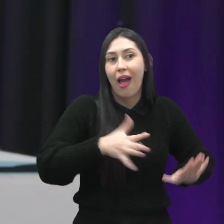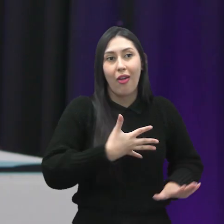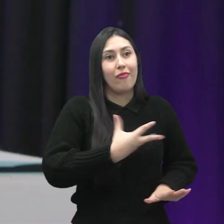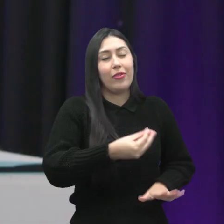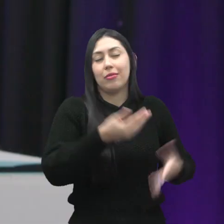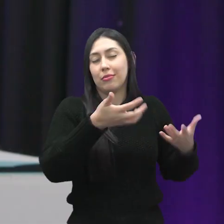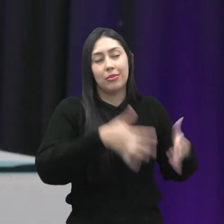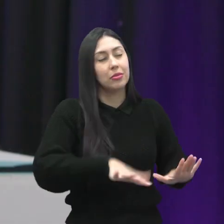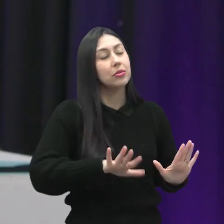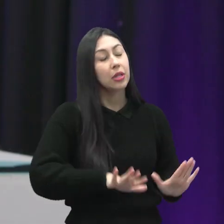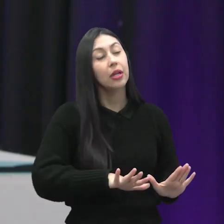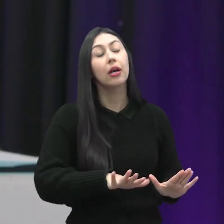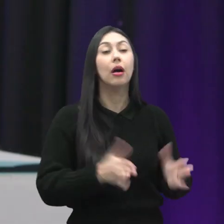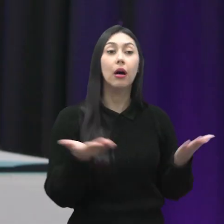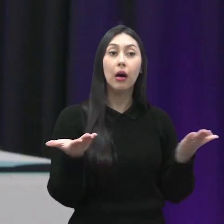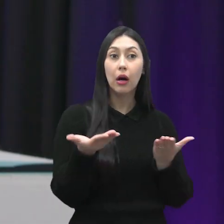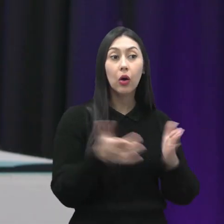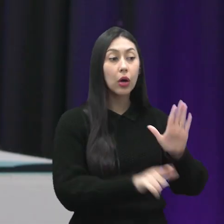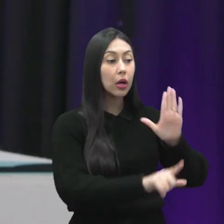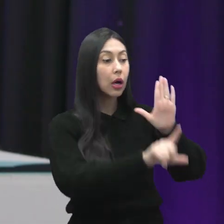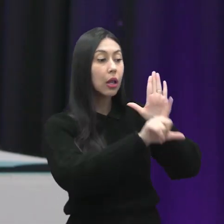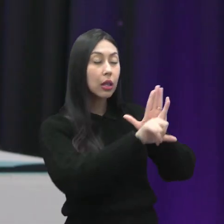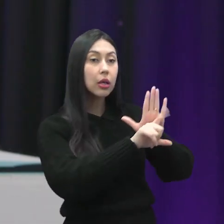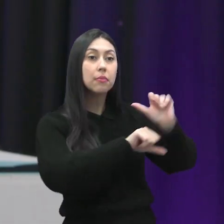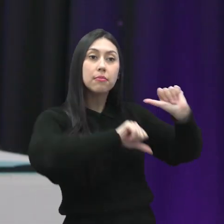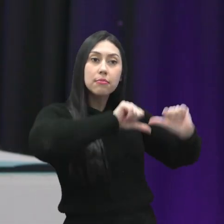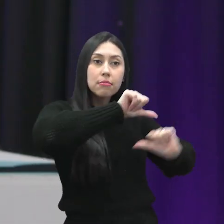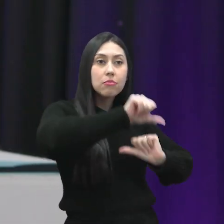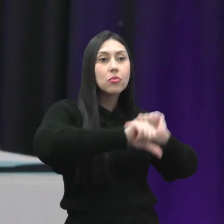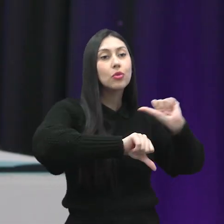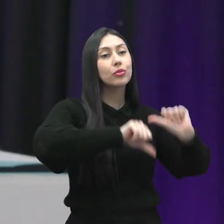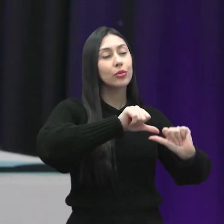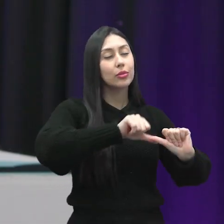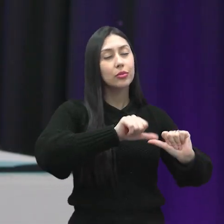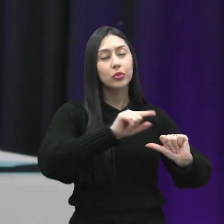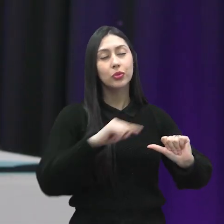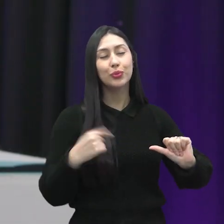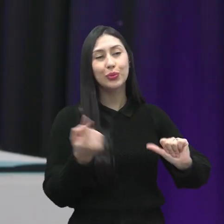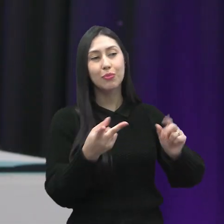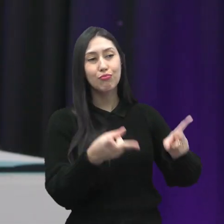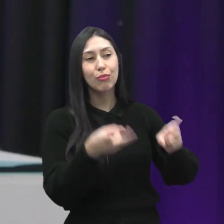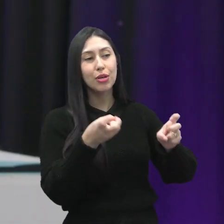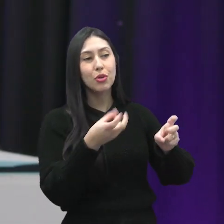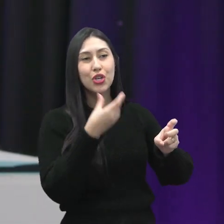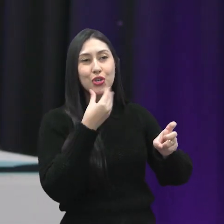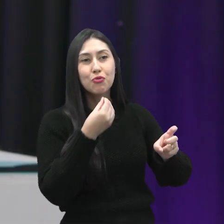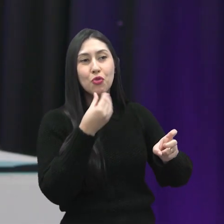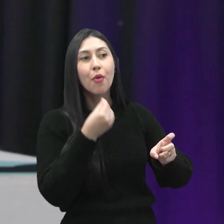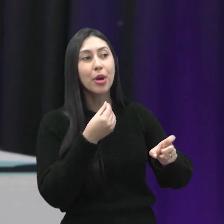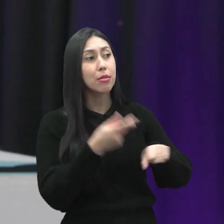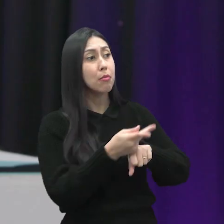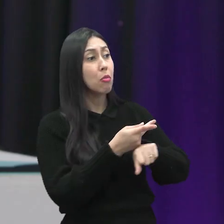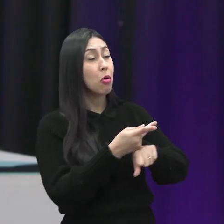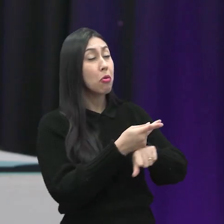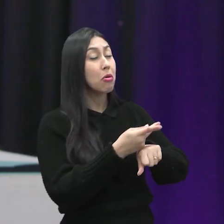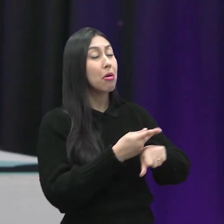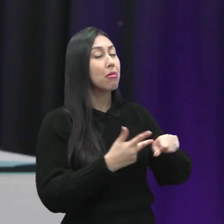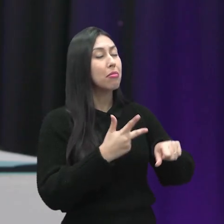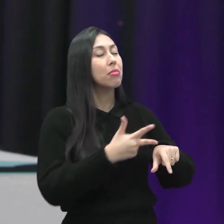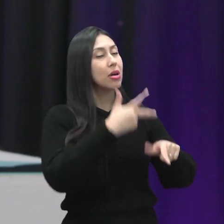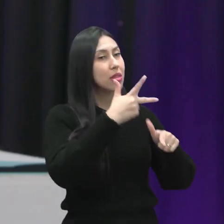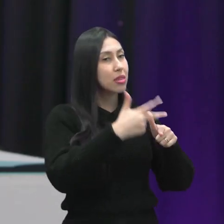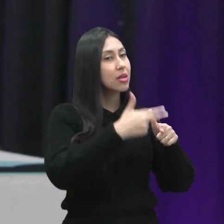essa flexibilização que houve, né, na legislação, a gente percebe o interesse maior desse homem em procurar uma solução